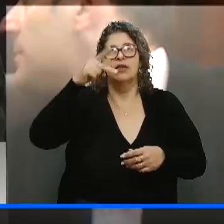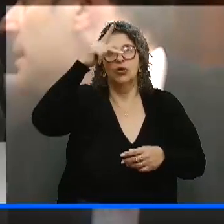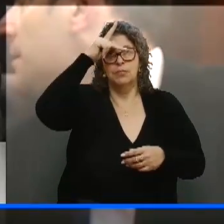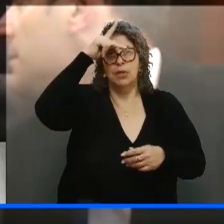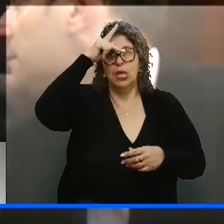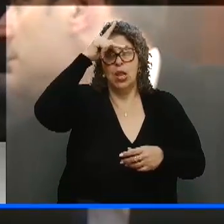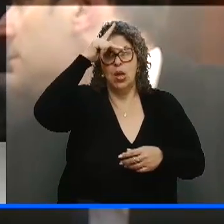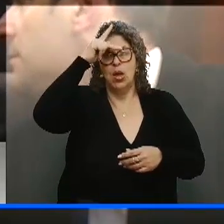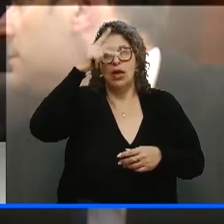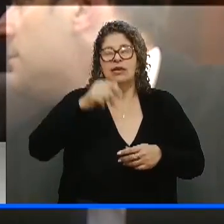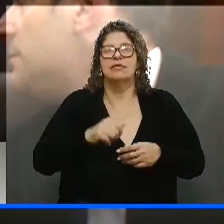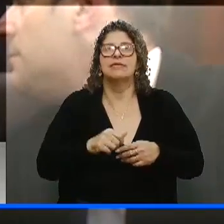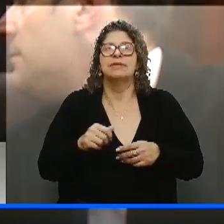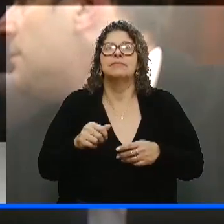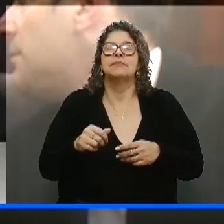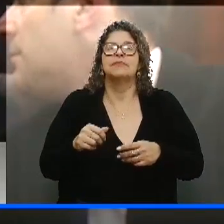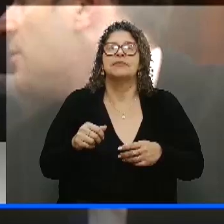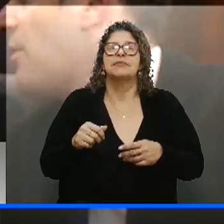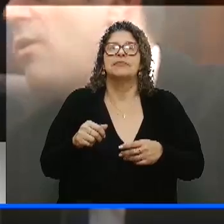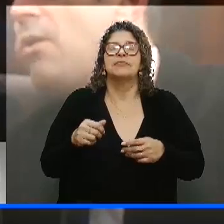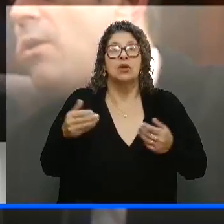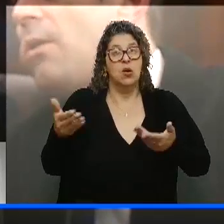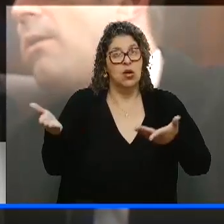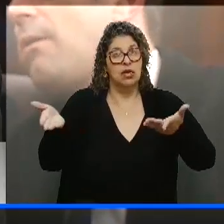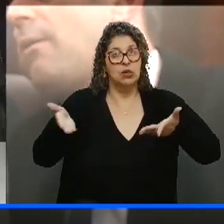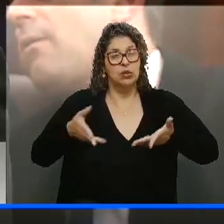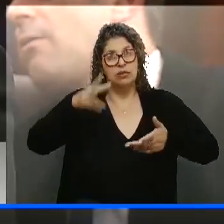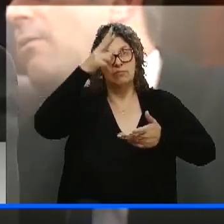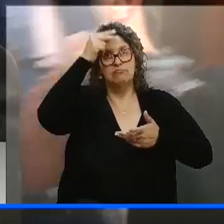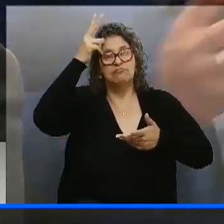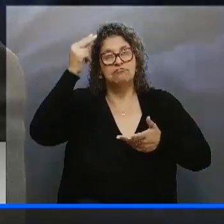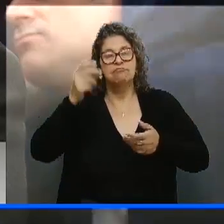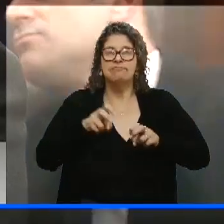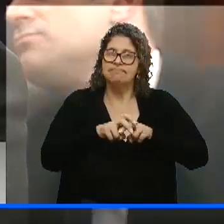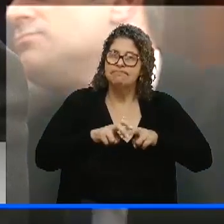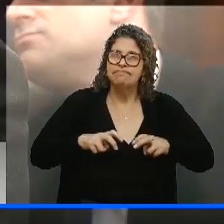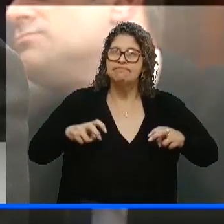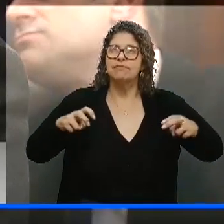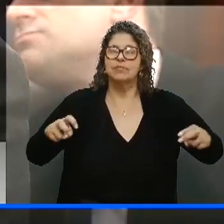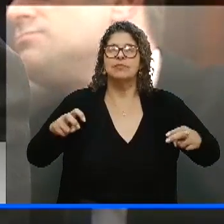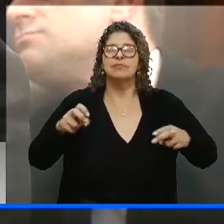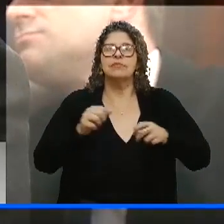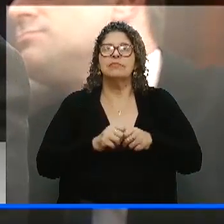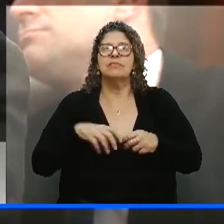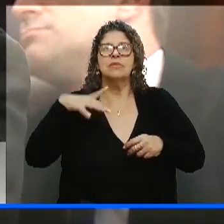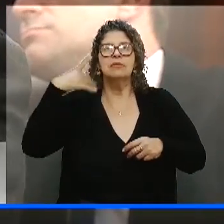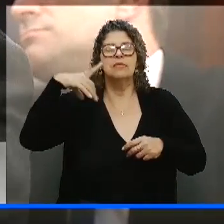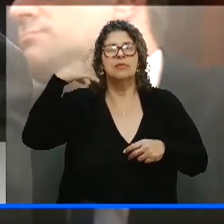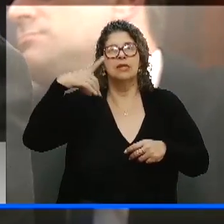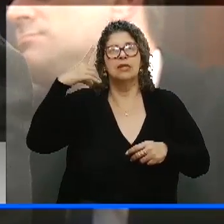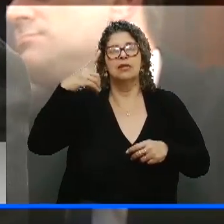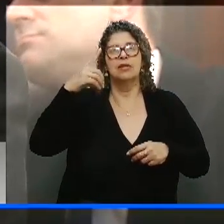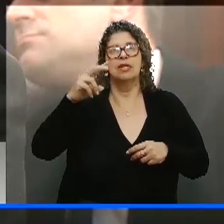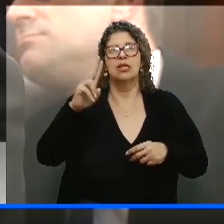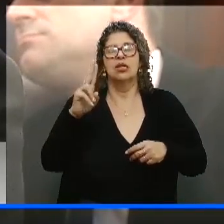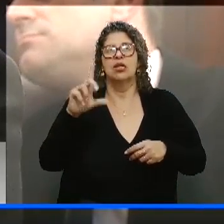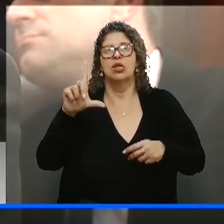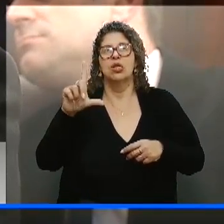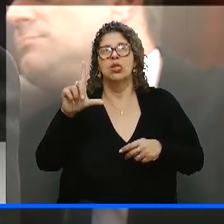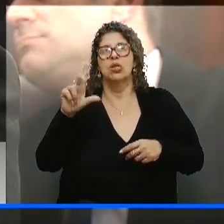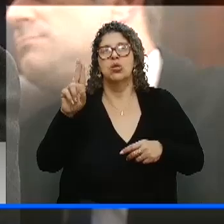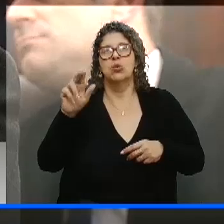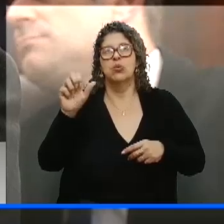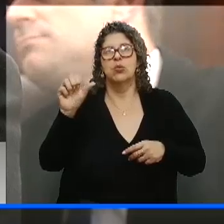as outras autoridades prefeitos que se encontram compondo a mesa meu caro deputado luiz henrique viana parabenizo